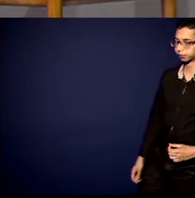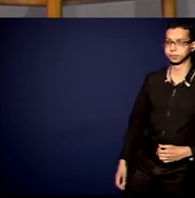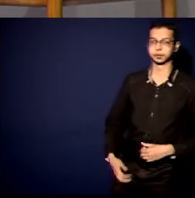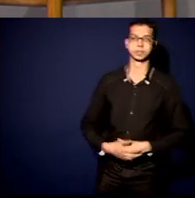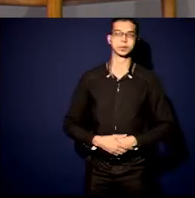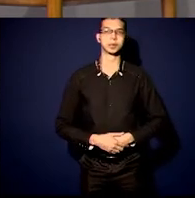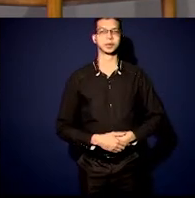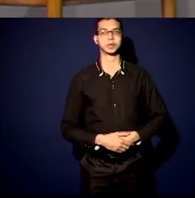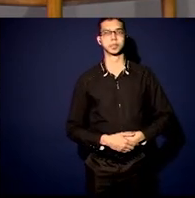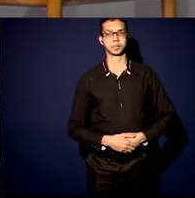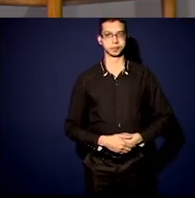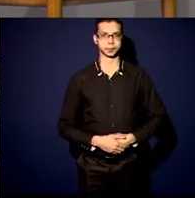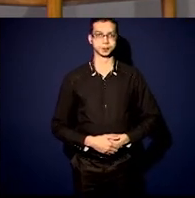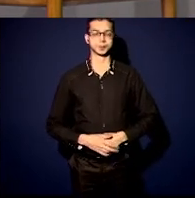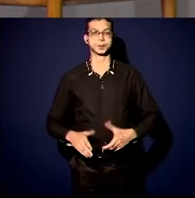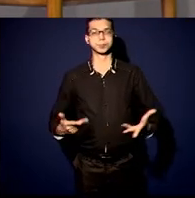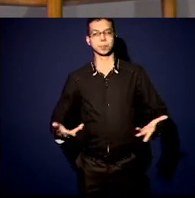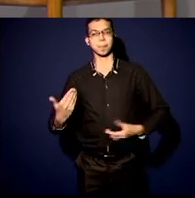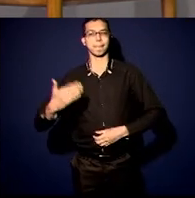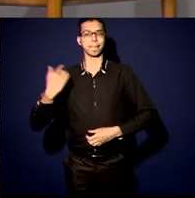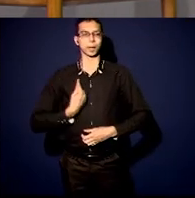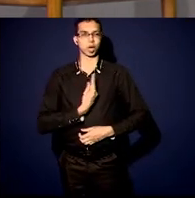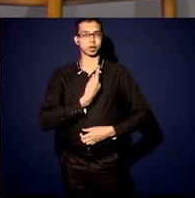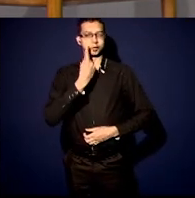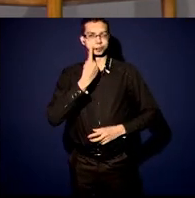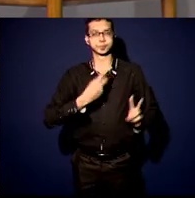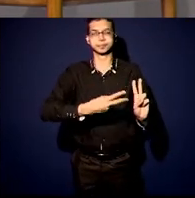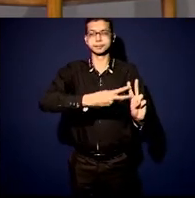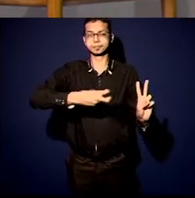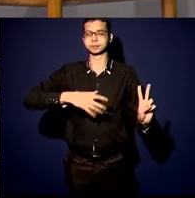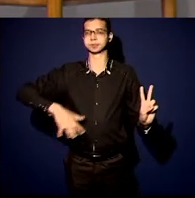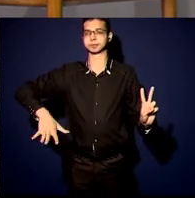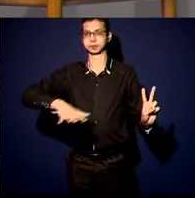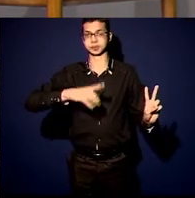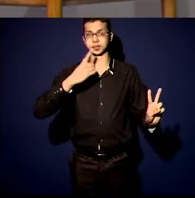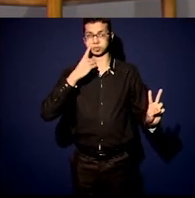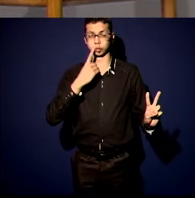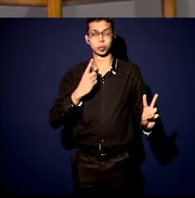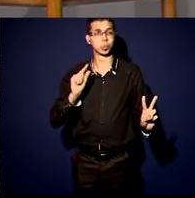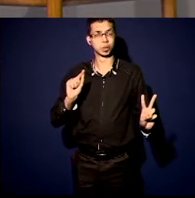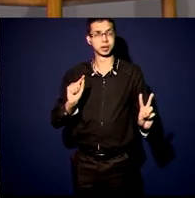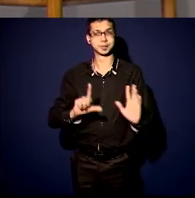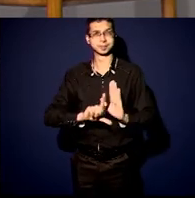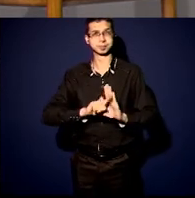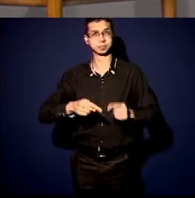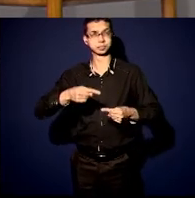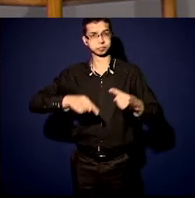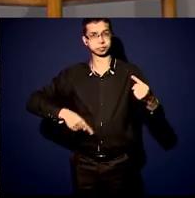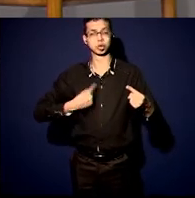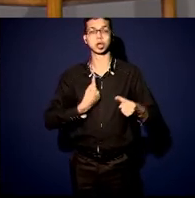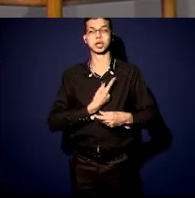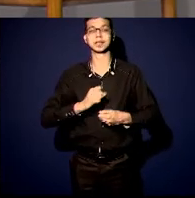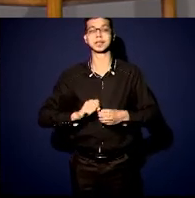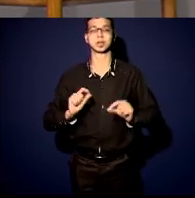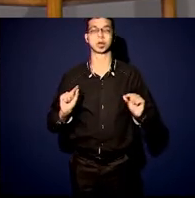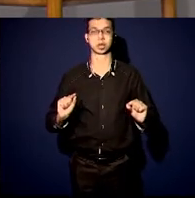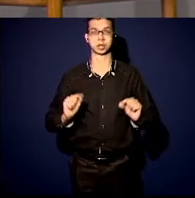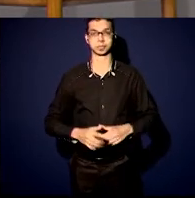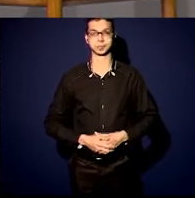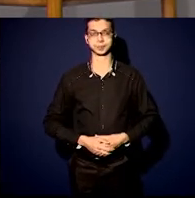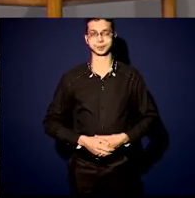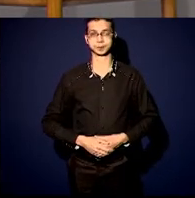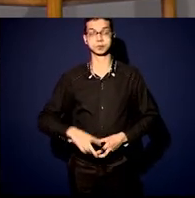garimpo ilegal nas terras indígenas de modo geral Por que que nós estamos fazendo fazendo nós estamos olhando a montante e a jusante